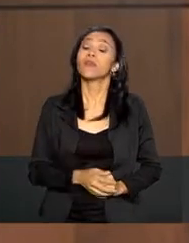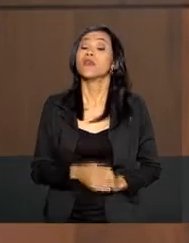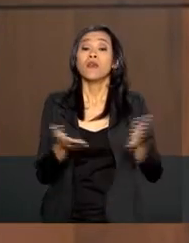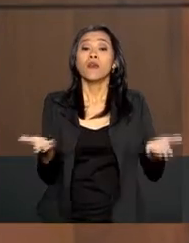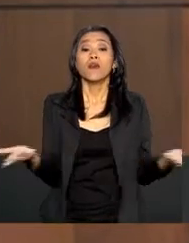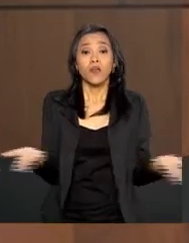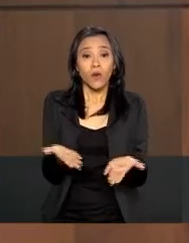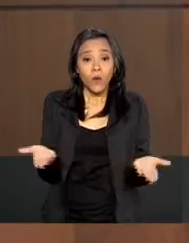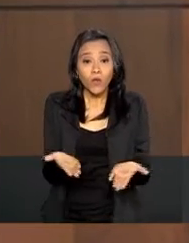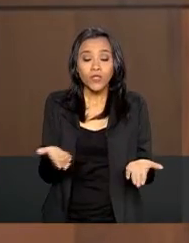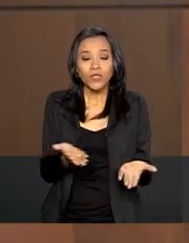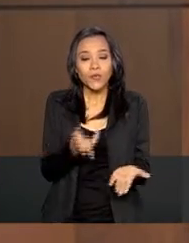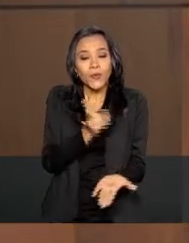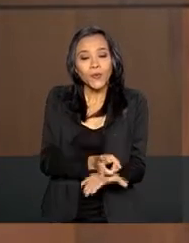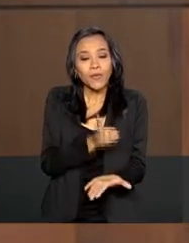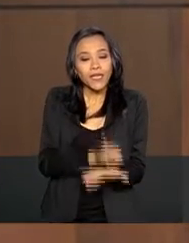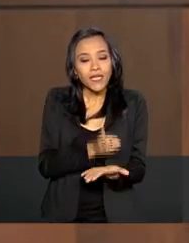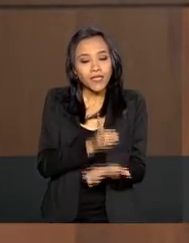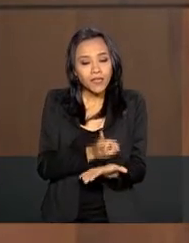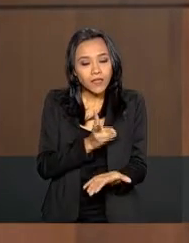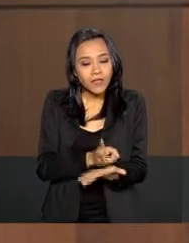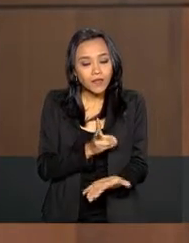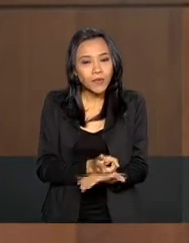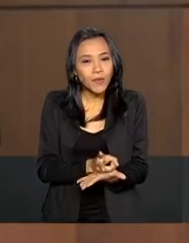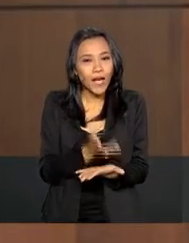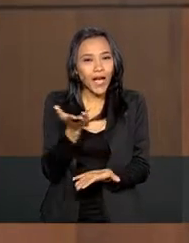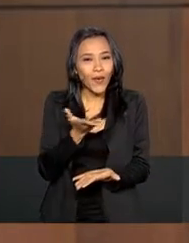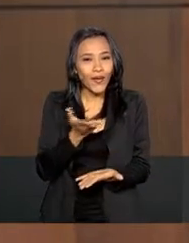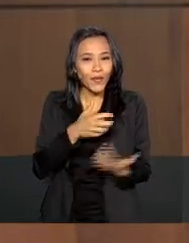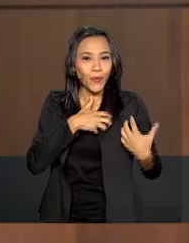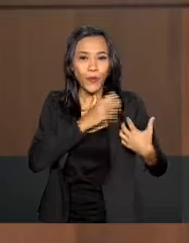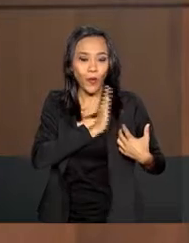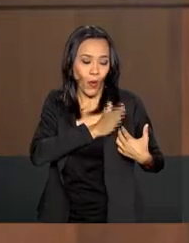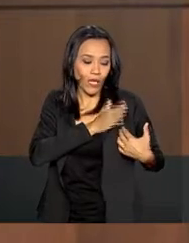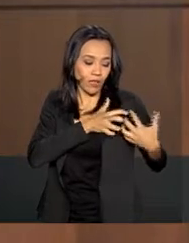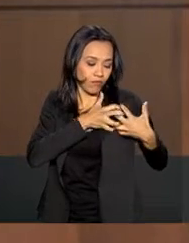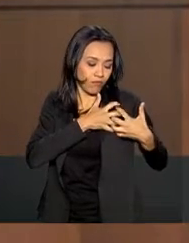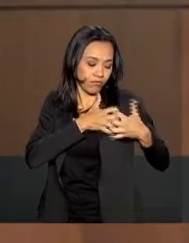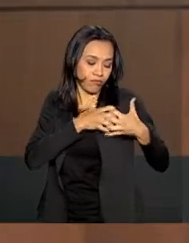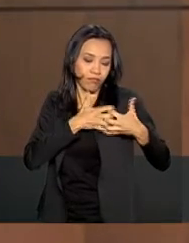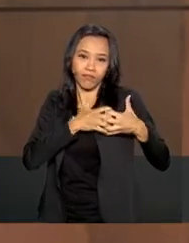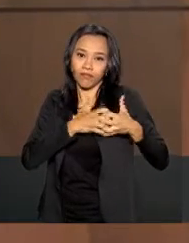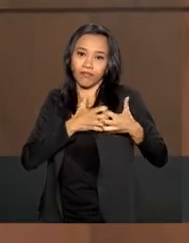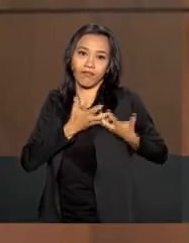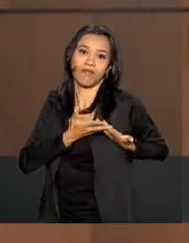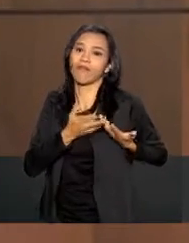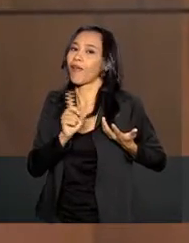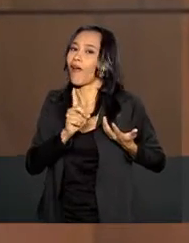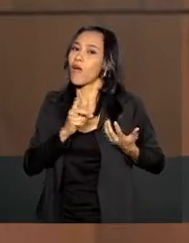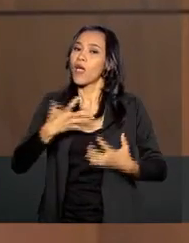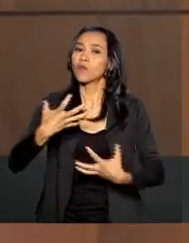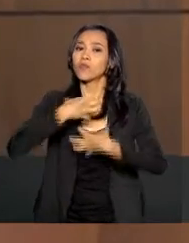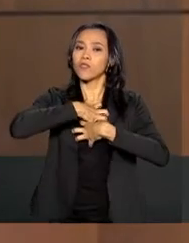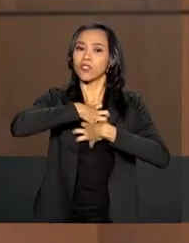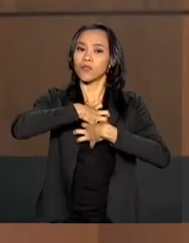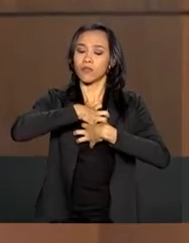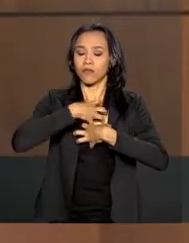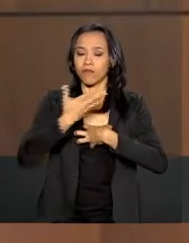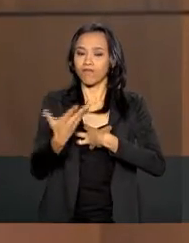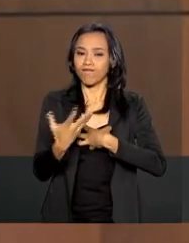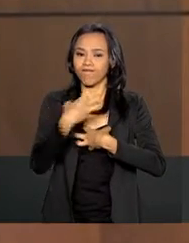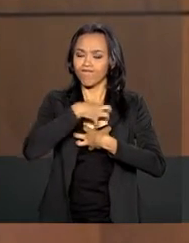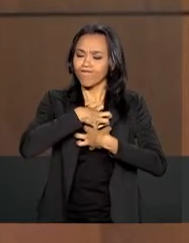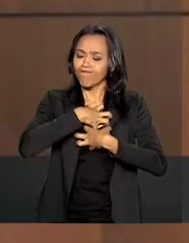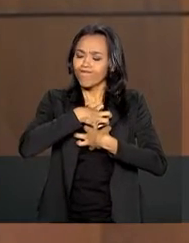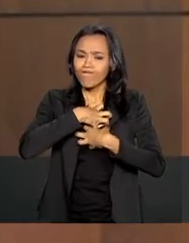o mesmo coração só que traga o coração sentimento não é mais o coração físico do coração o sentimento é aquele que